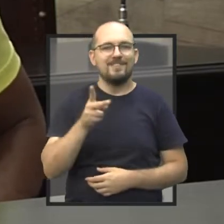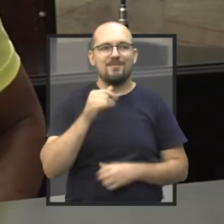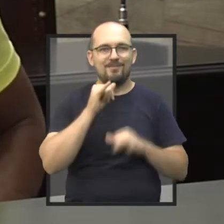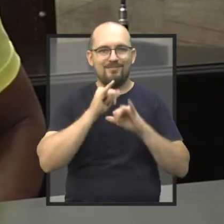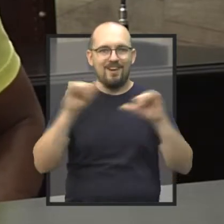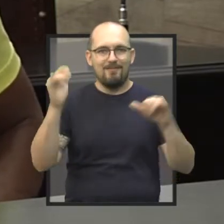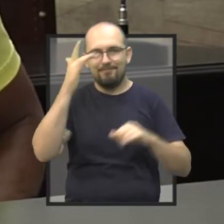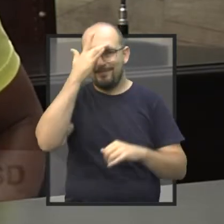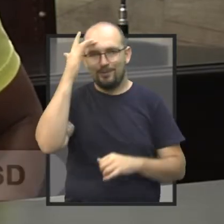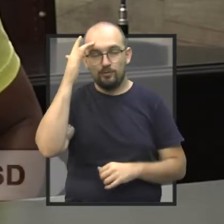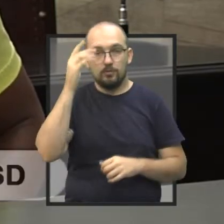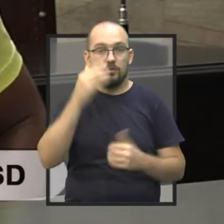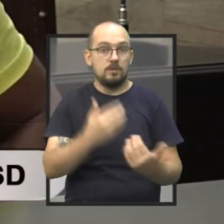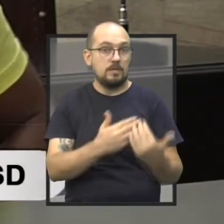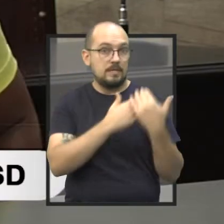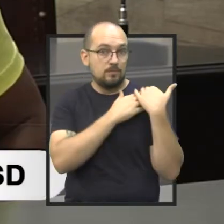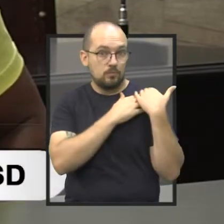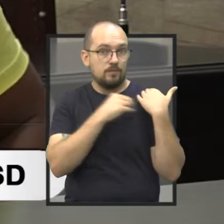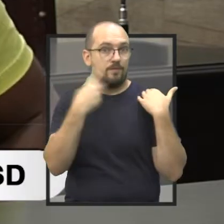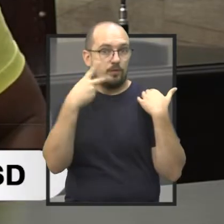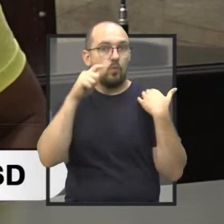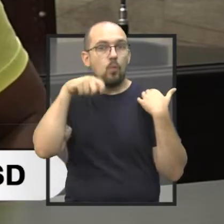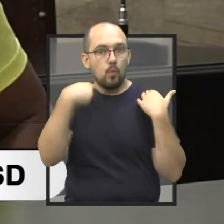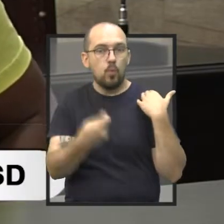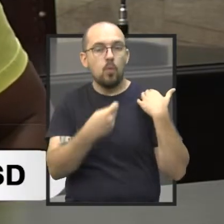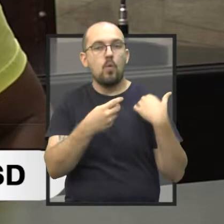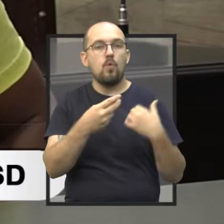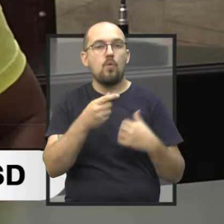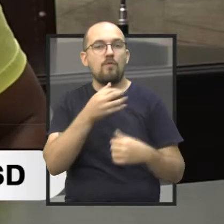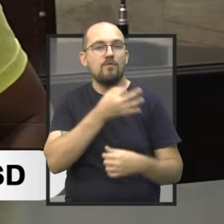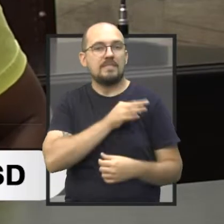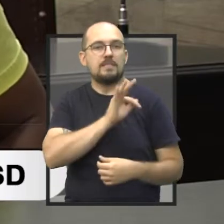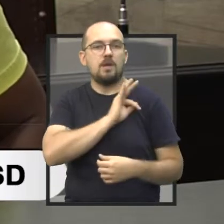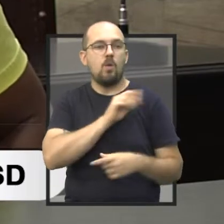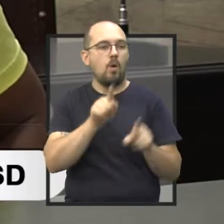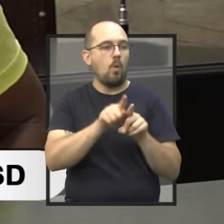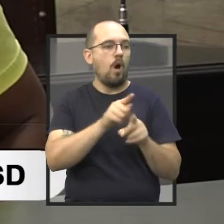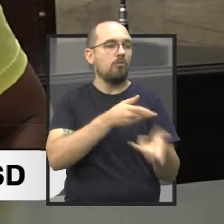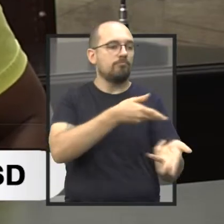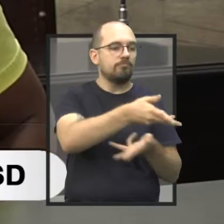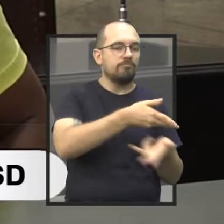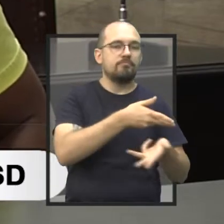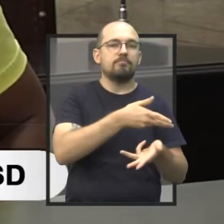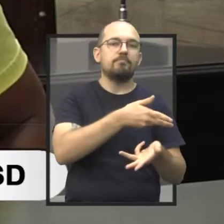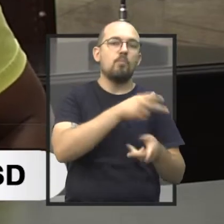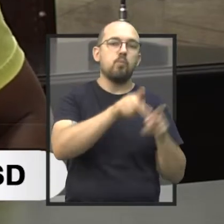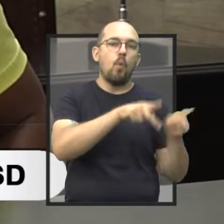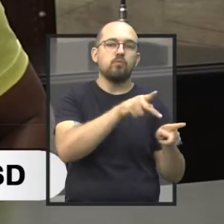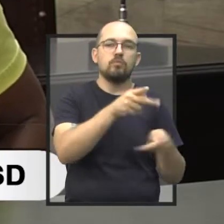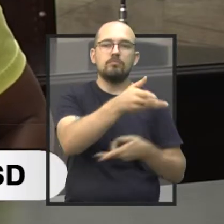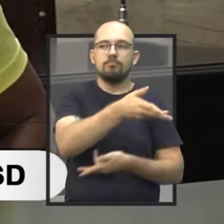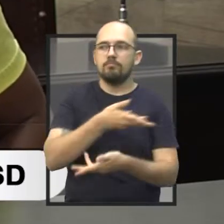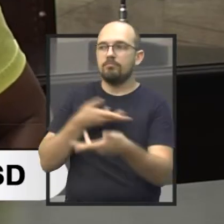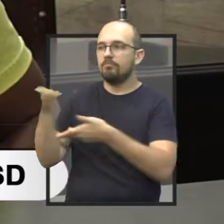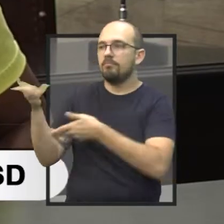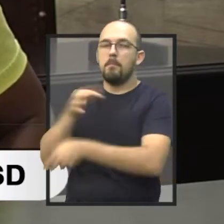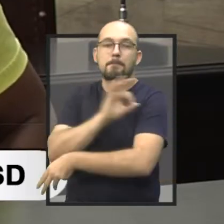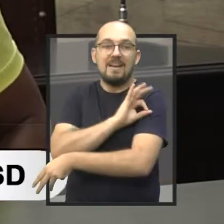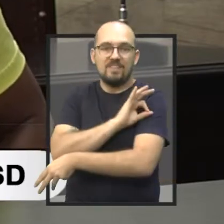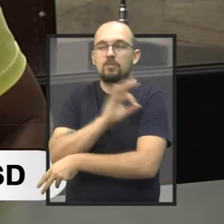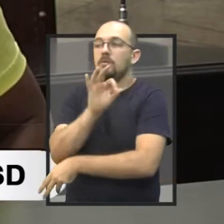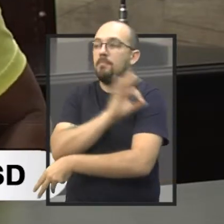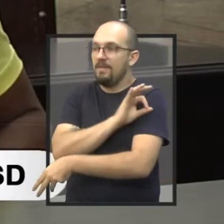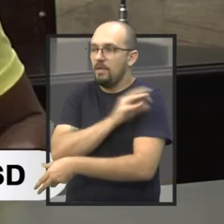falo para as pessoas que a função do vereador é ser um fiscal, ser um intermediador de povo para prefeito e de prefeito para povo. E quando pode se